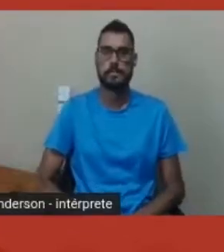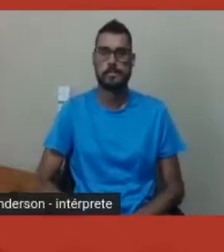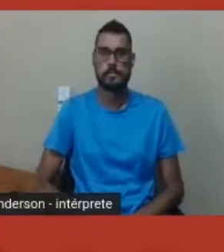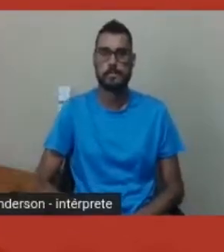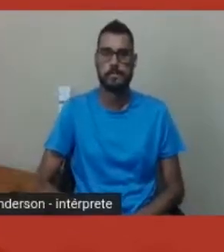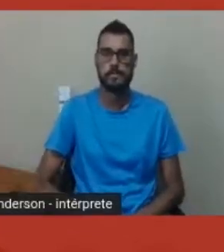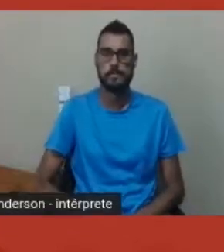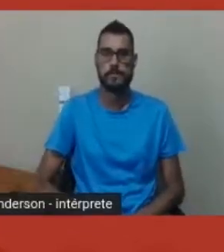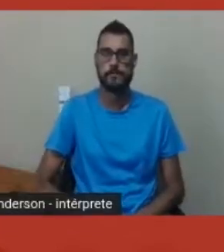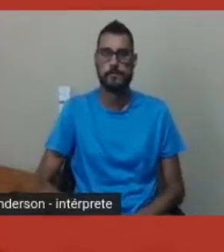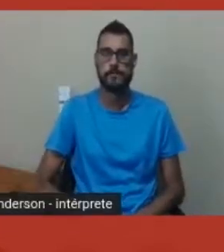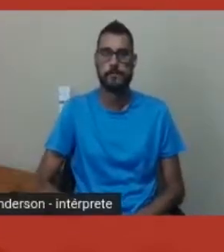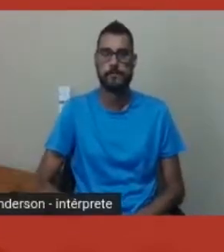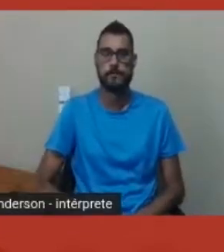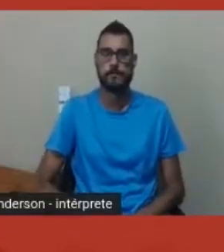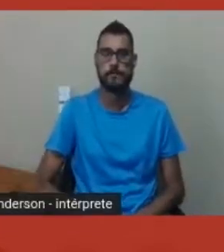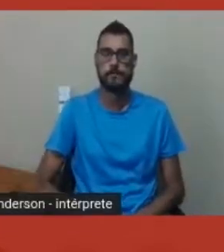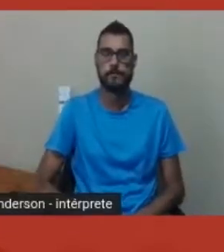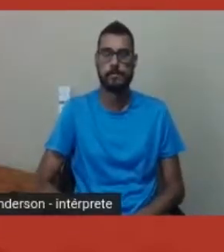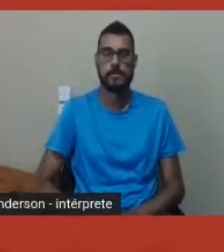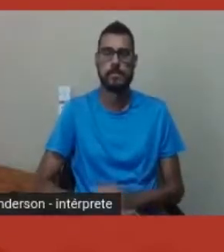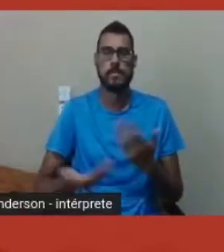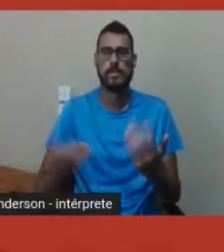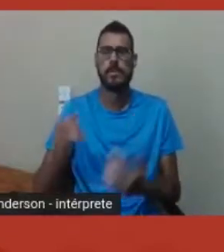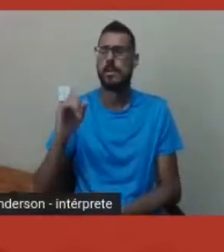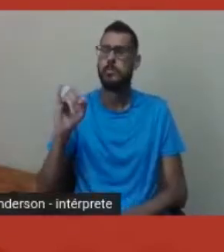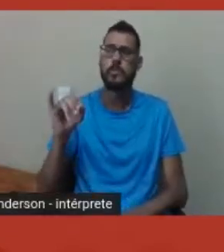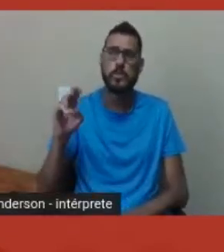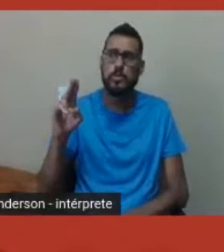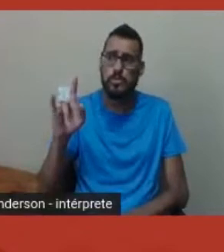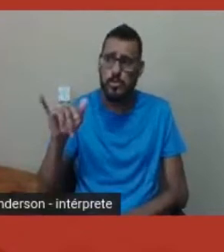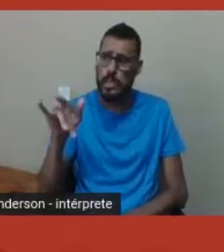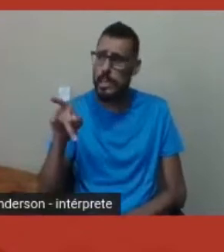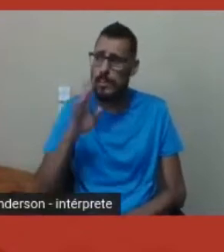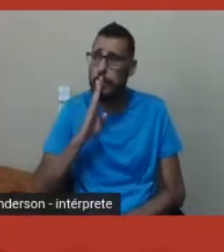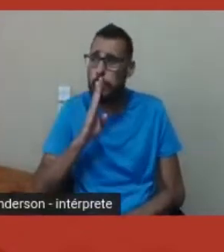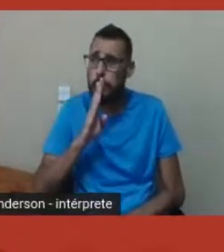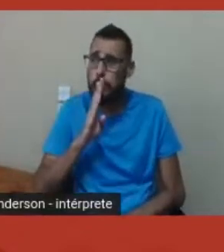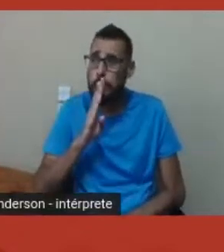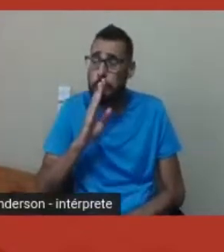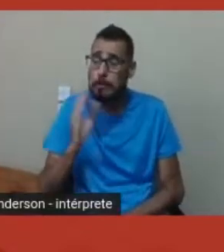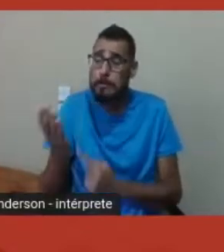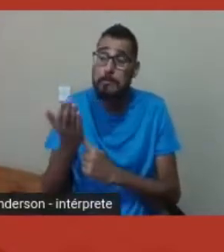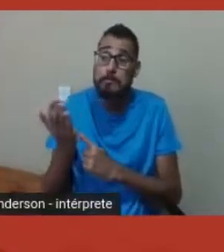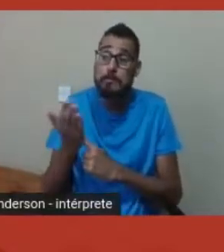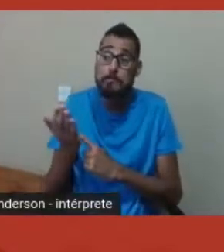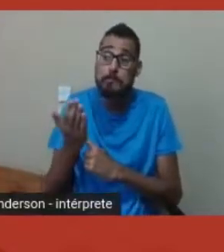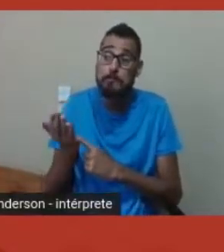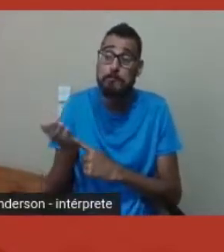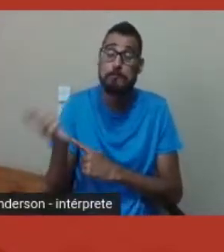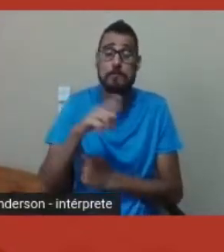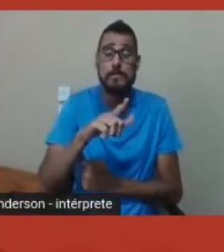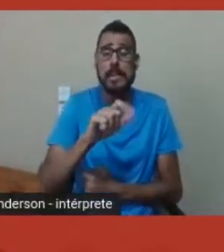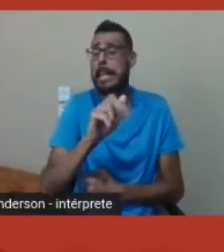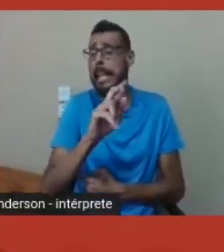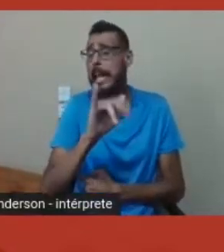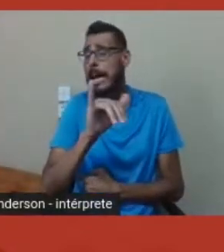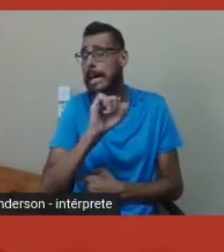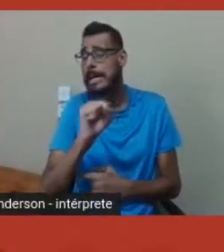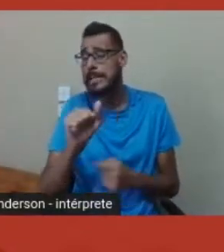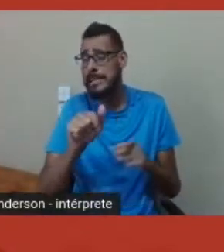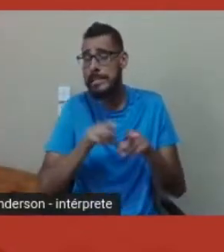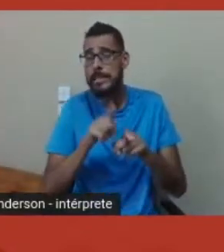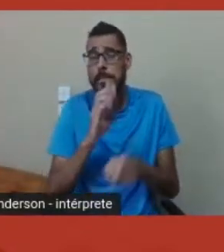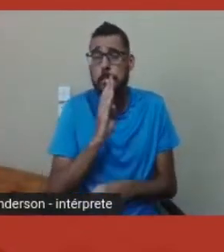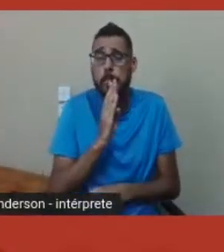Vamos lá. Juliana, você está quietinha. Juliana, ajuda a gente. Larissa, você também está